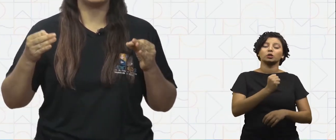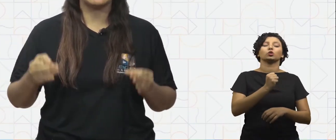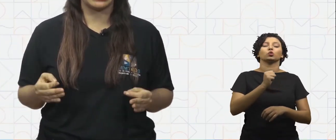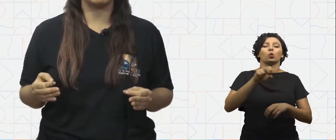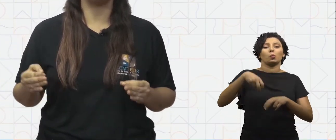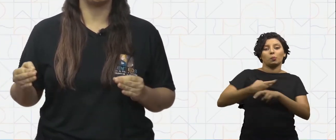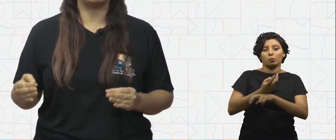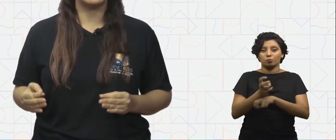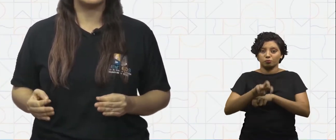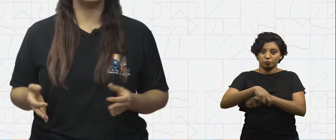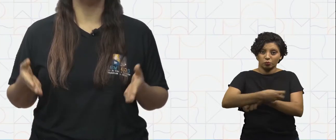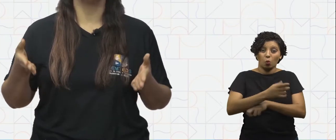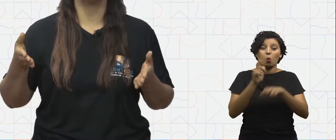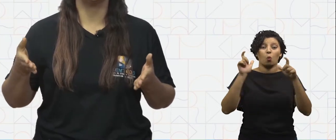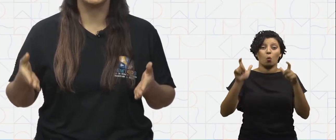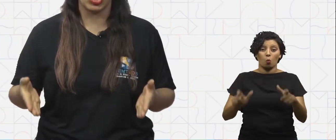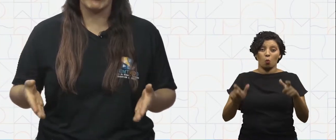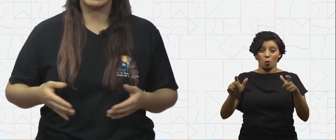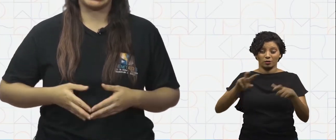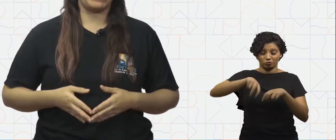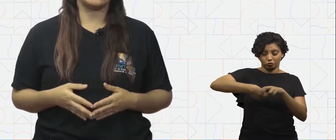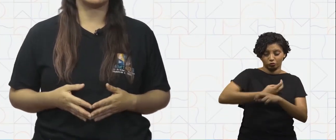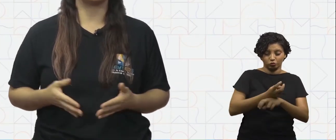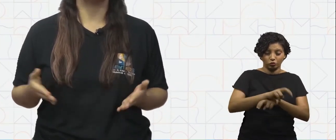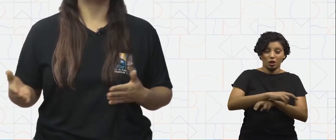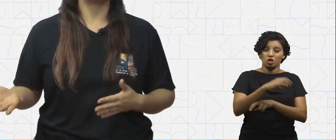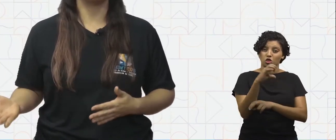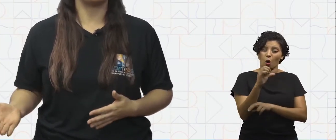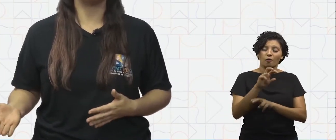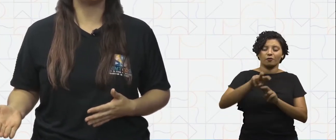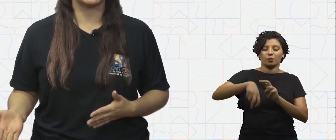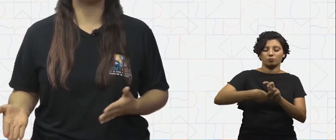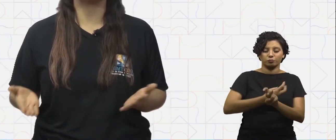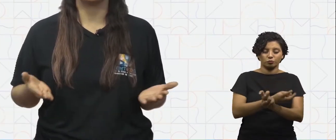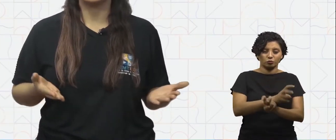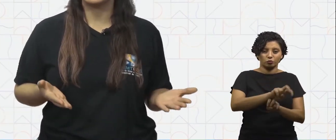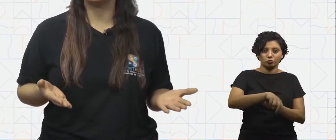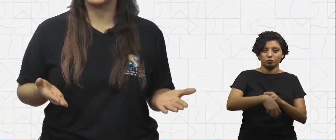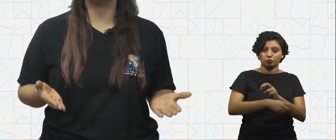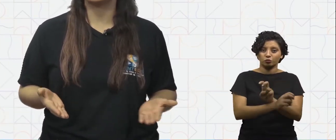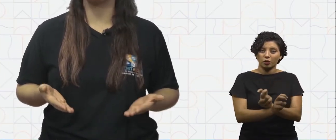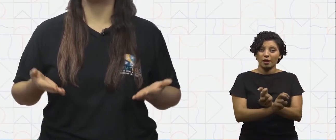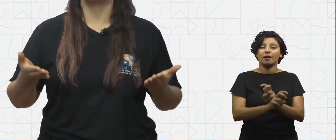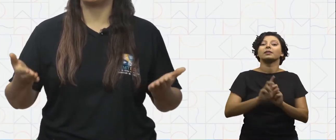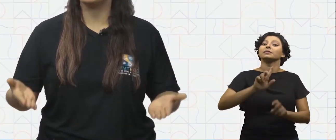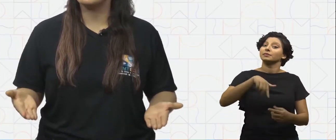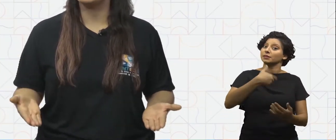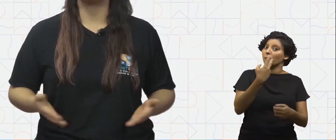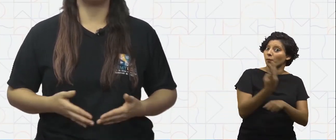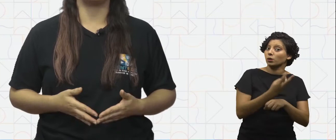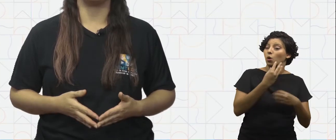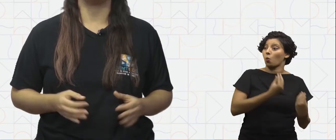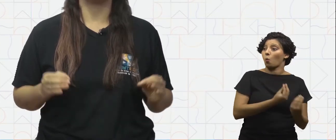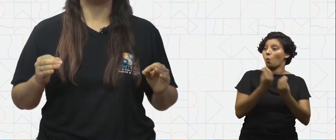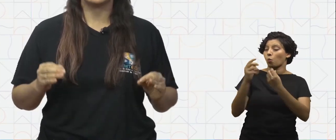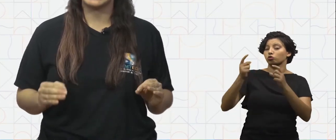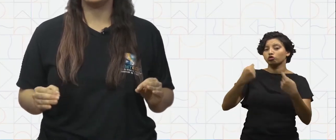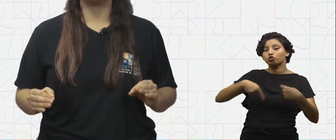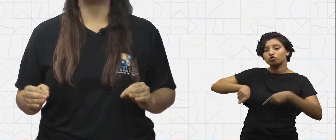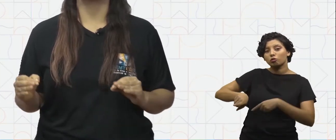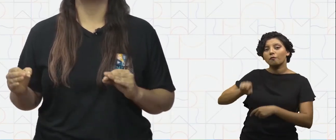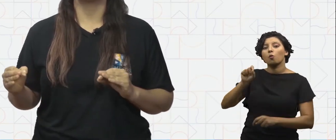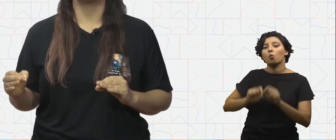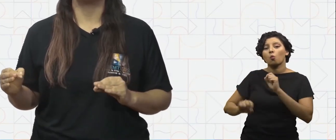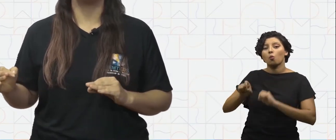que habitava um pântano de 9 cabeças. E se não bastasse, ele recebe mais um desafio.